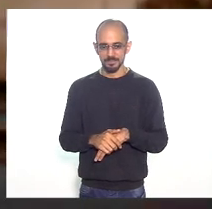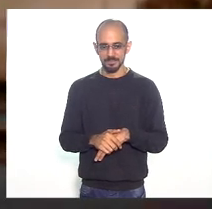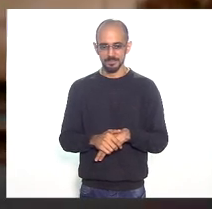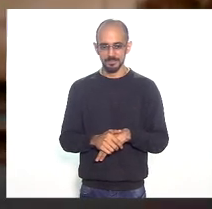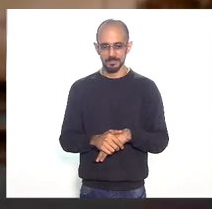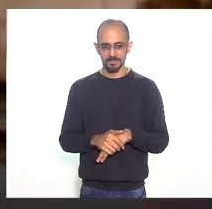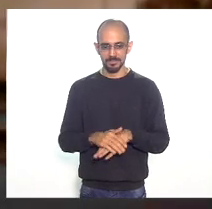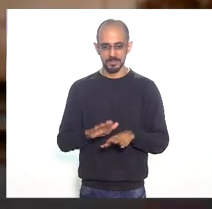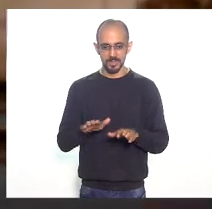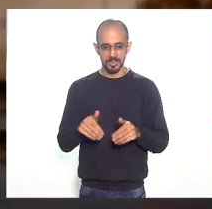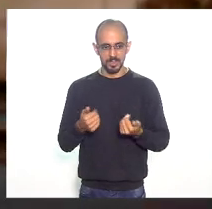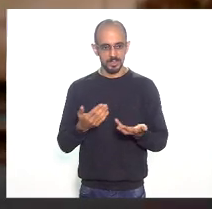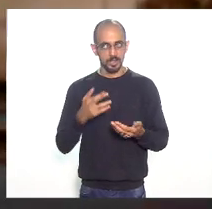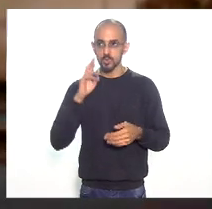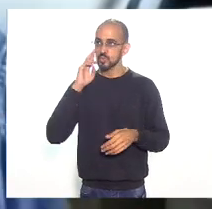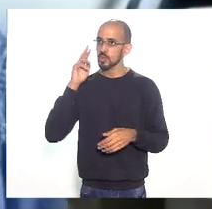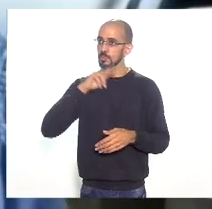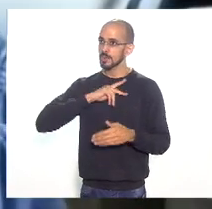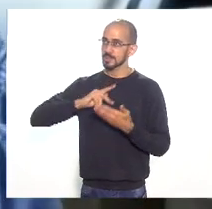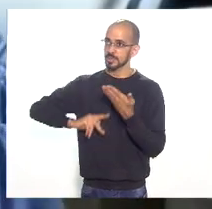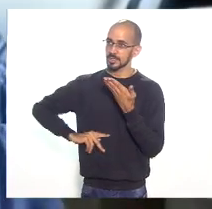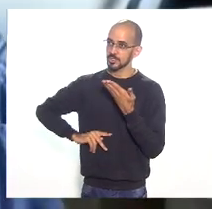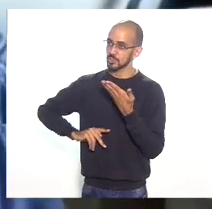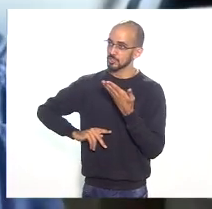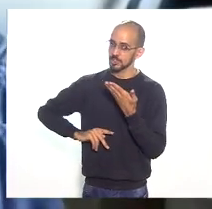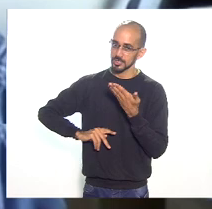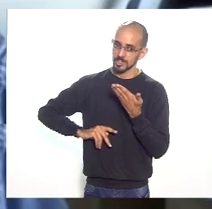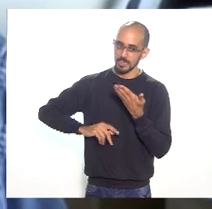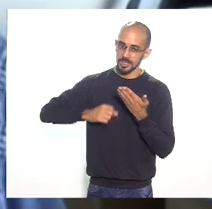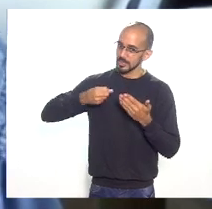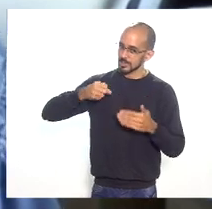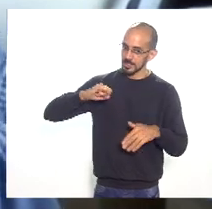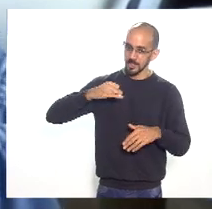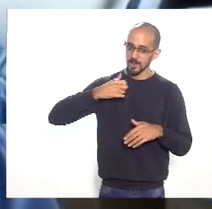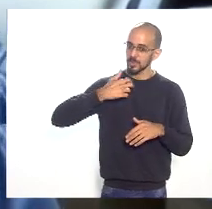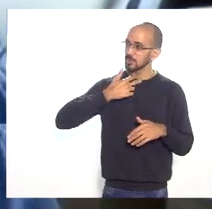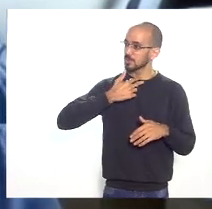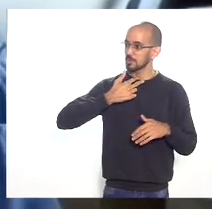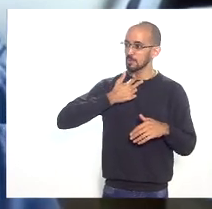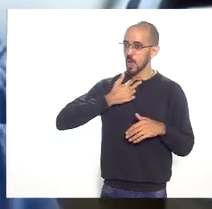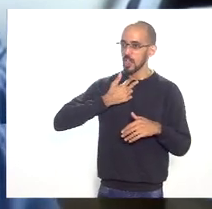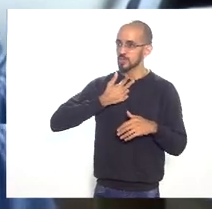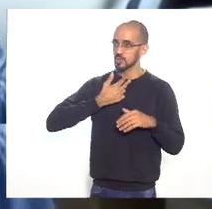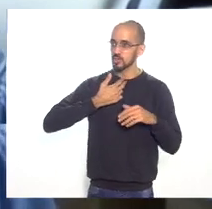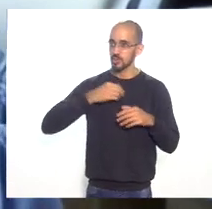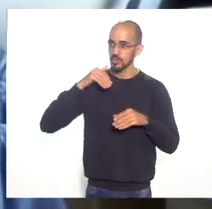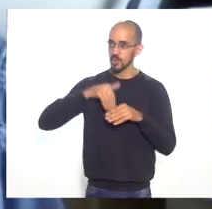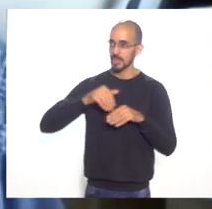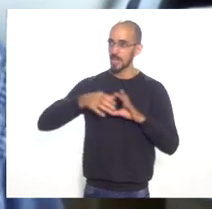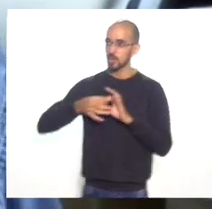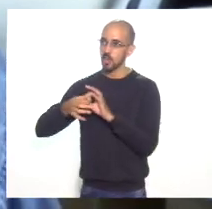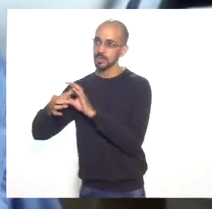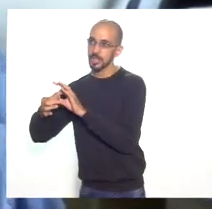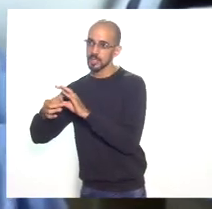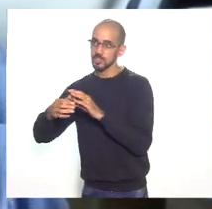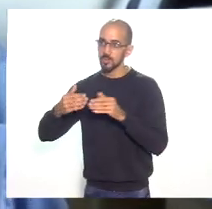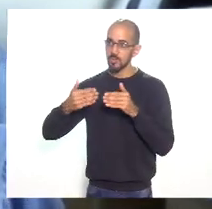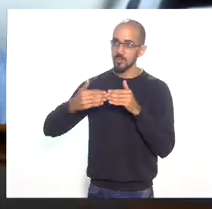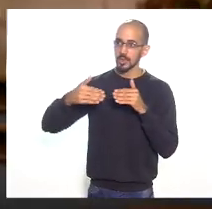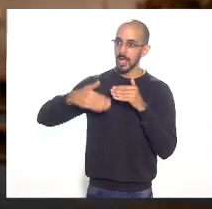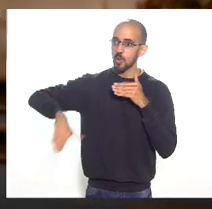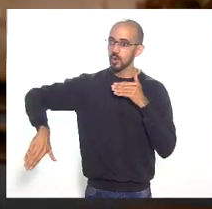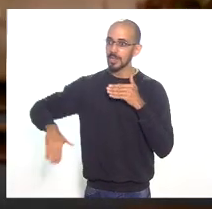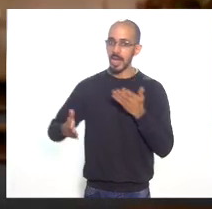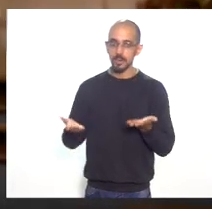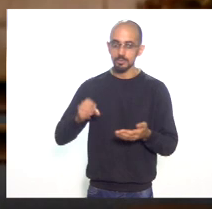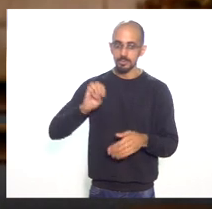Então, senhor presidente, já que eu não posso contemporizar, vou dar meu voto contrário. Sim.